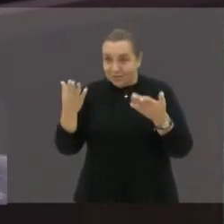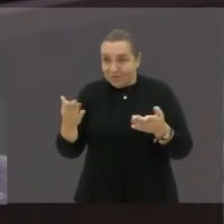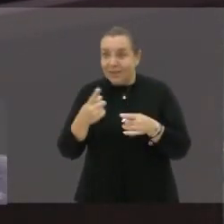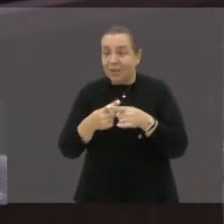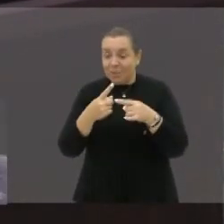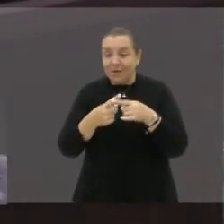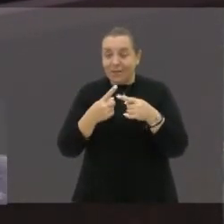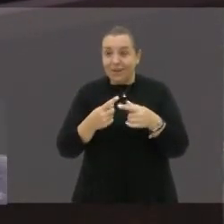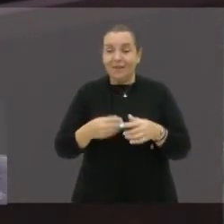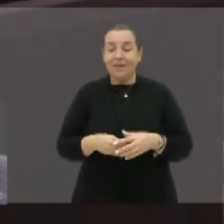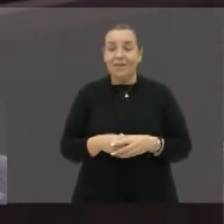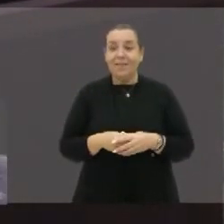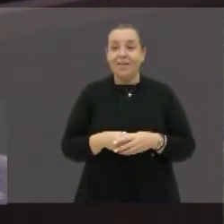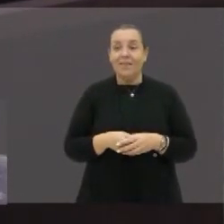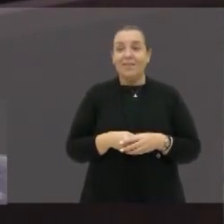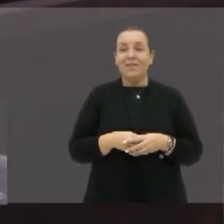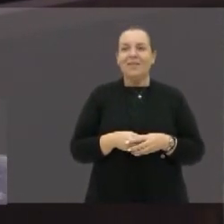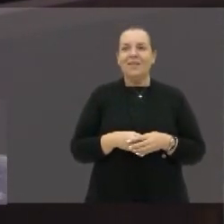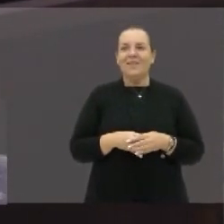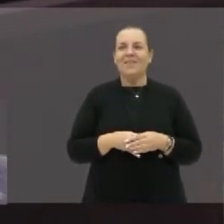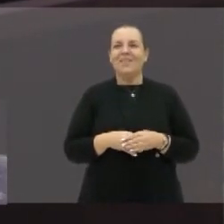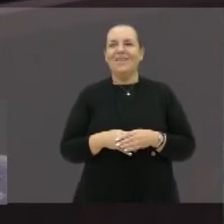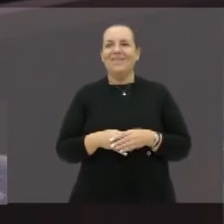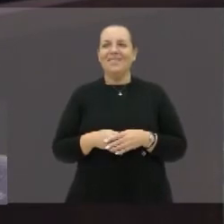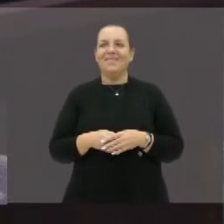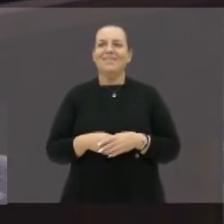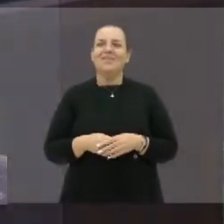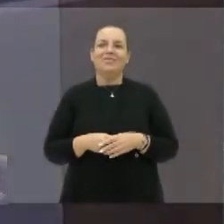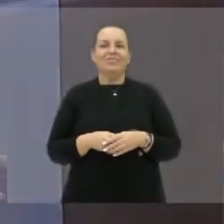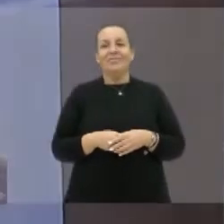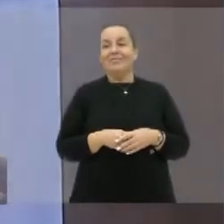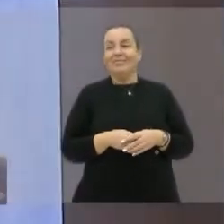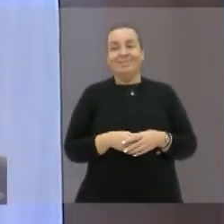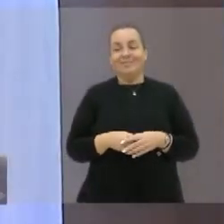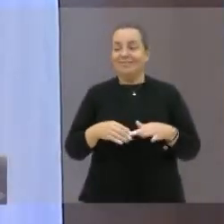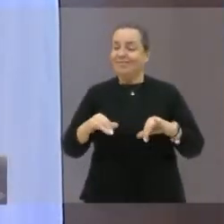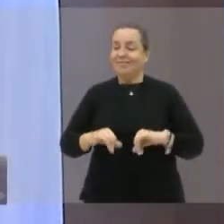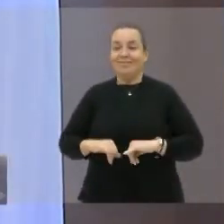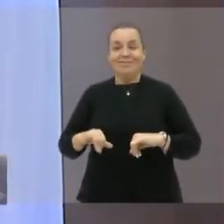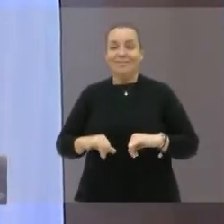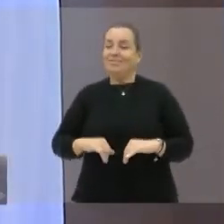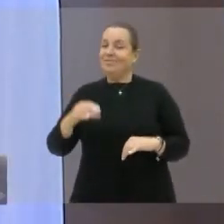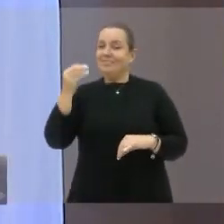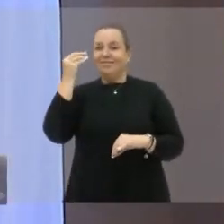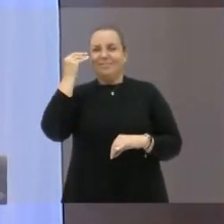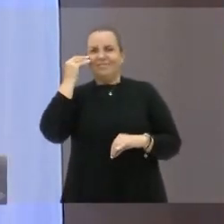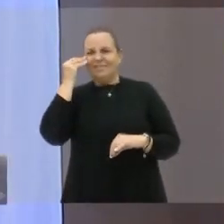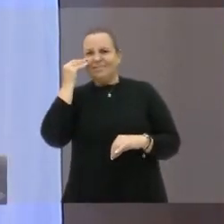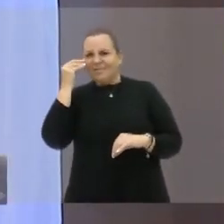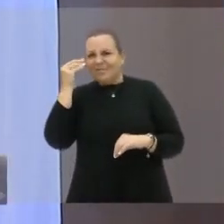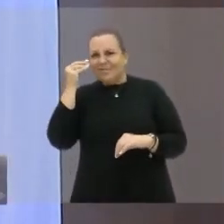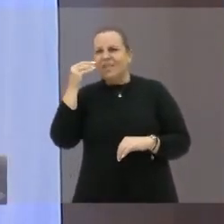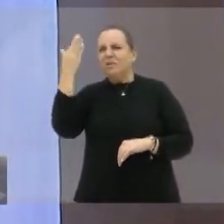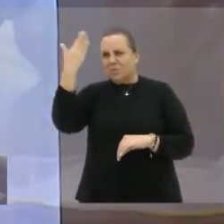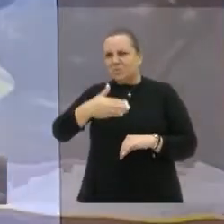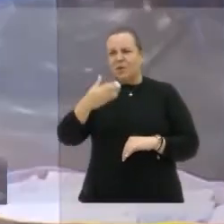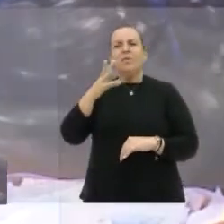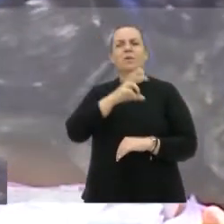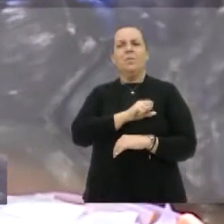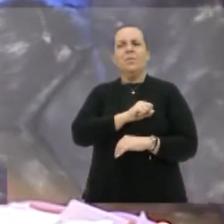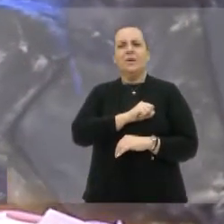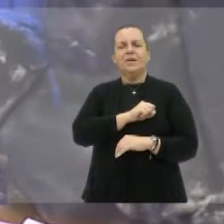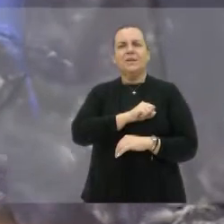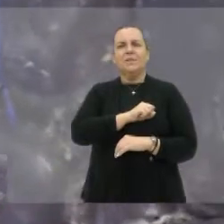você duvida? É diante do sofrimento que é provado o amor. Que